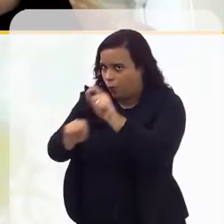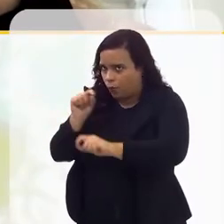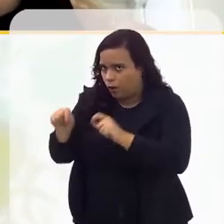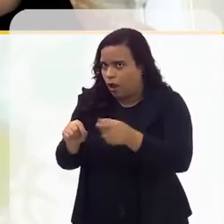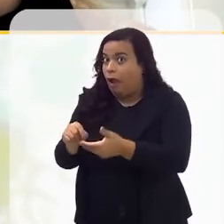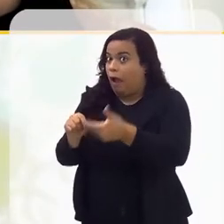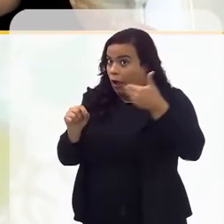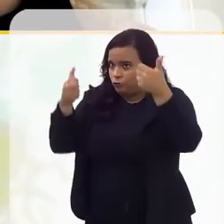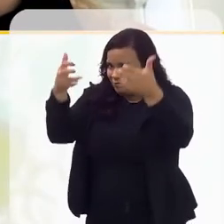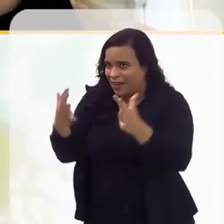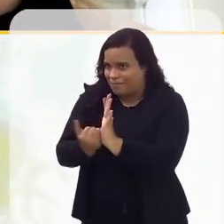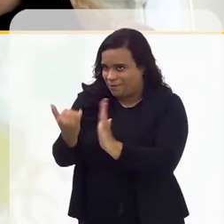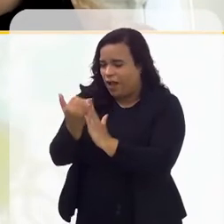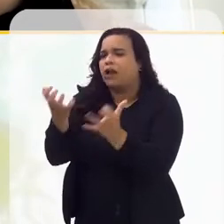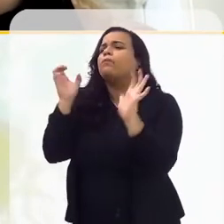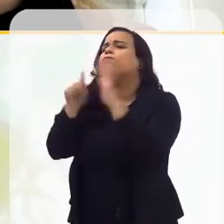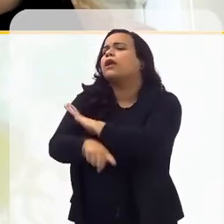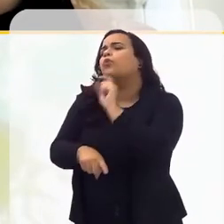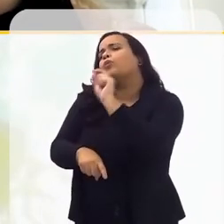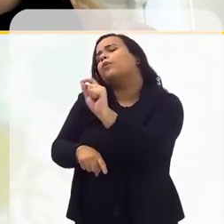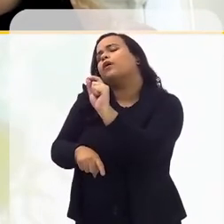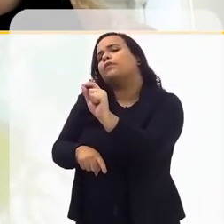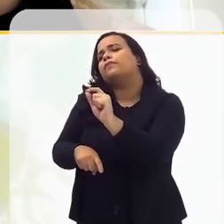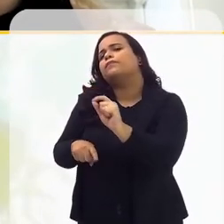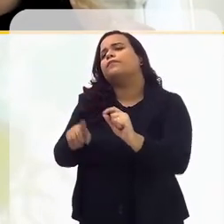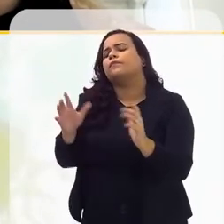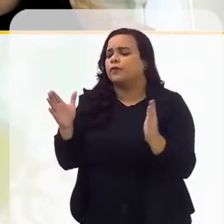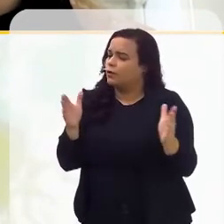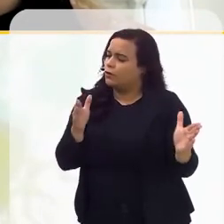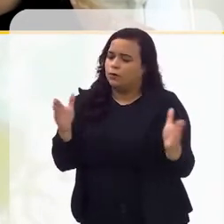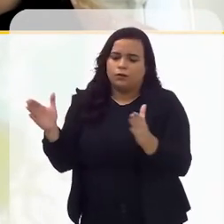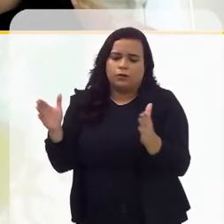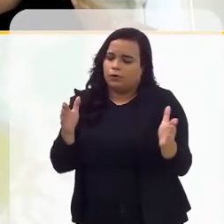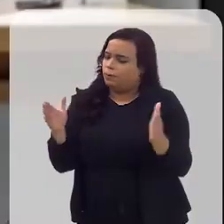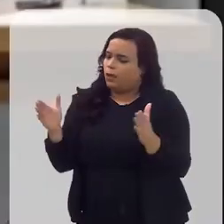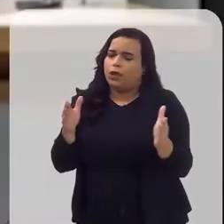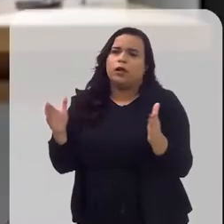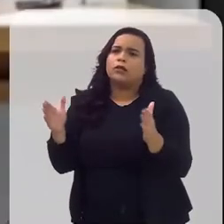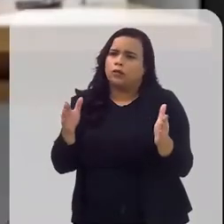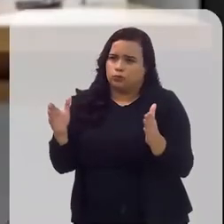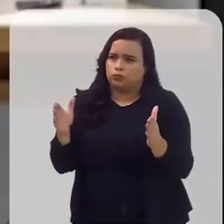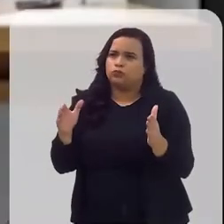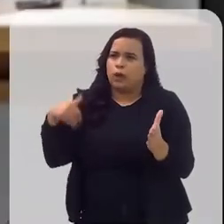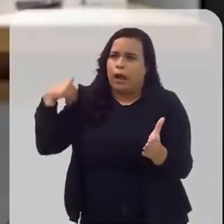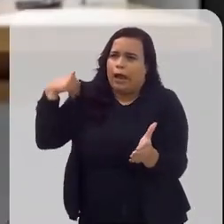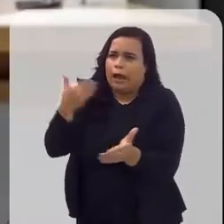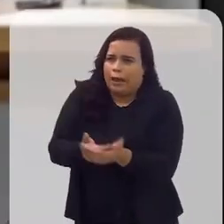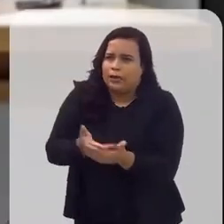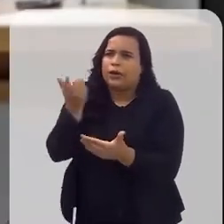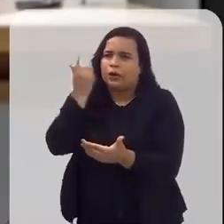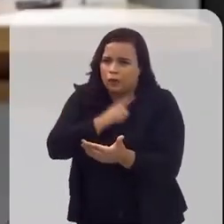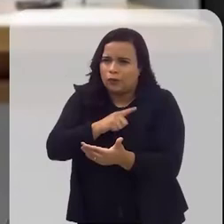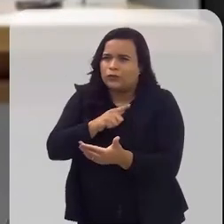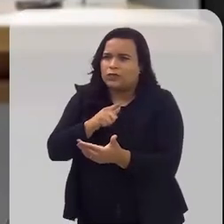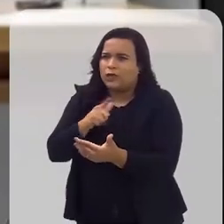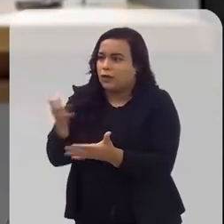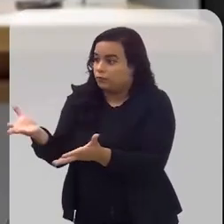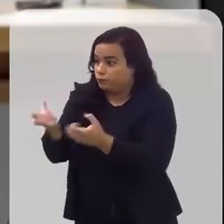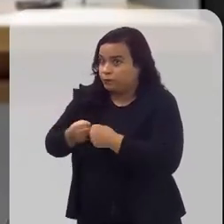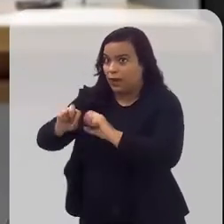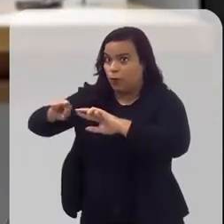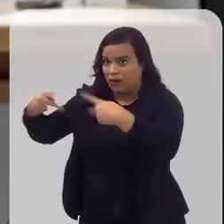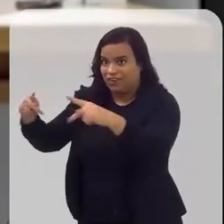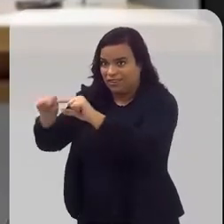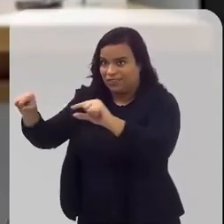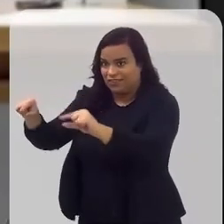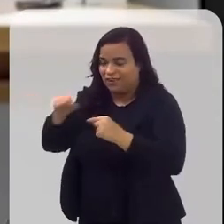tempo, antes da gente avançar, eu queria te perguntar o seguinte: qual foi o período até você receber esse link